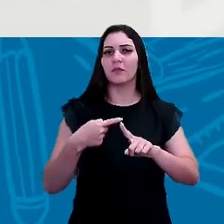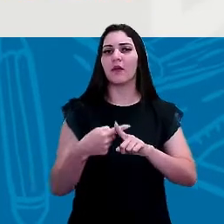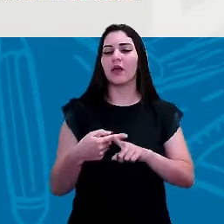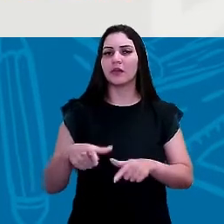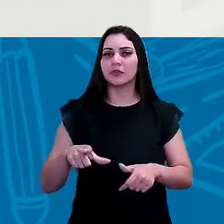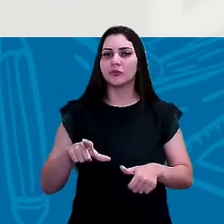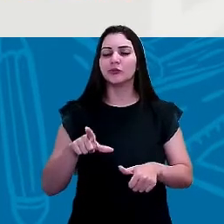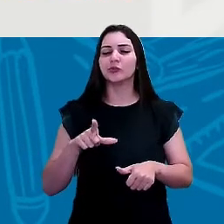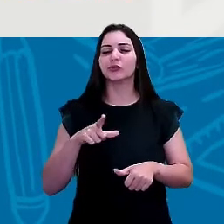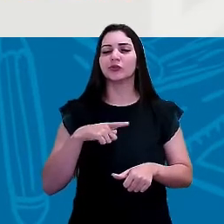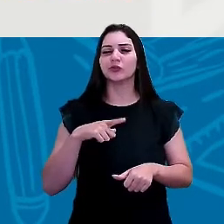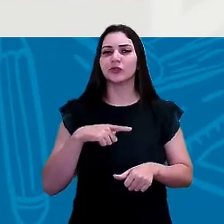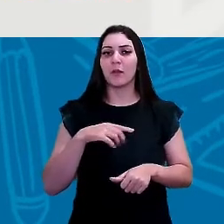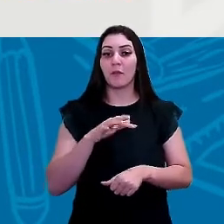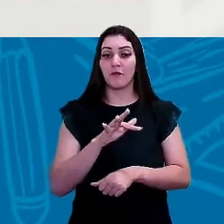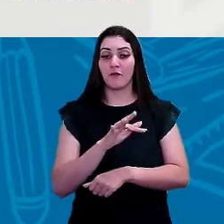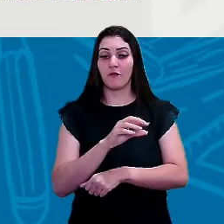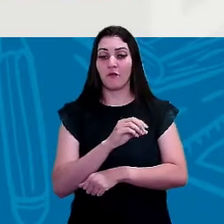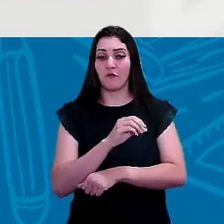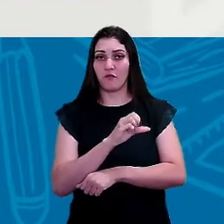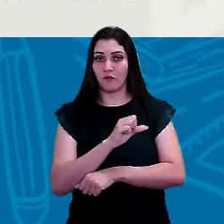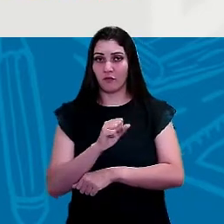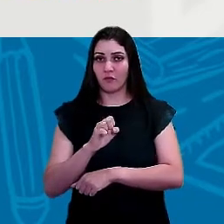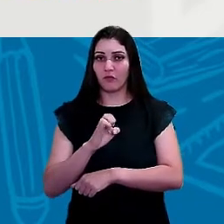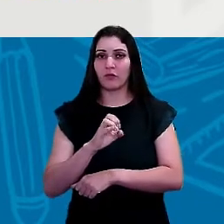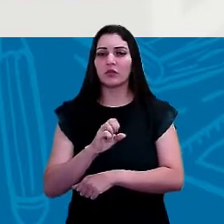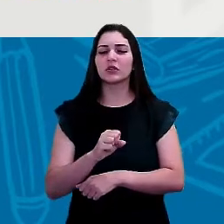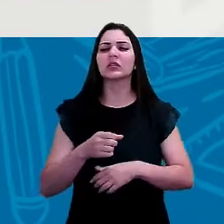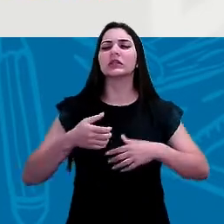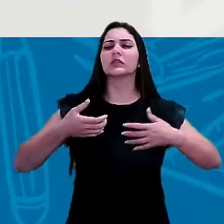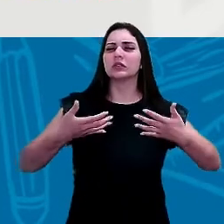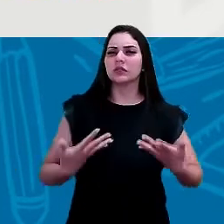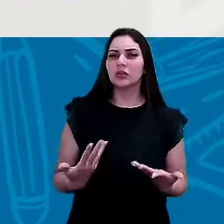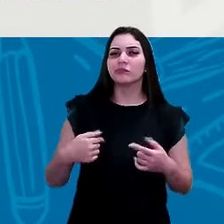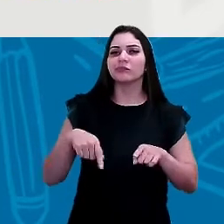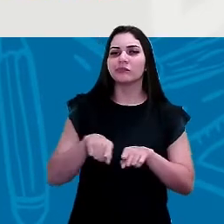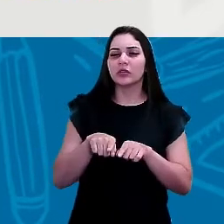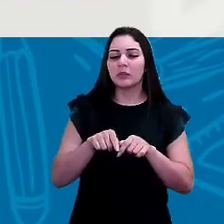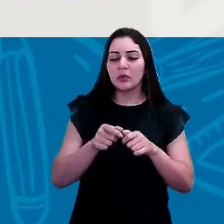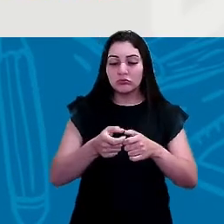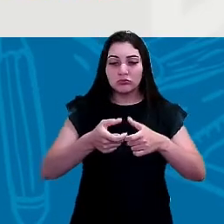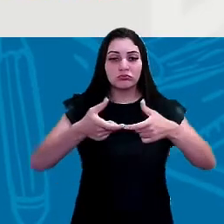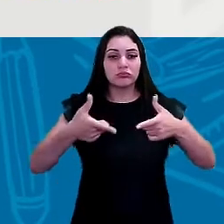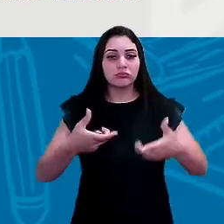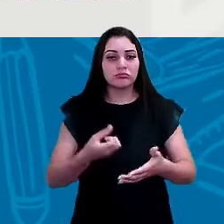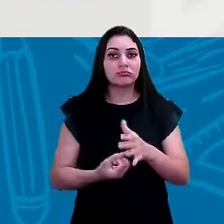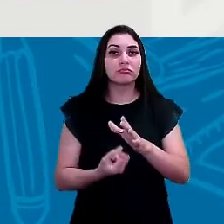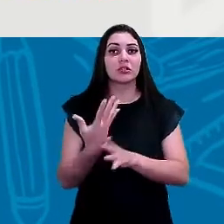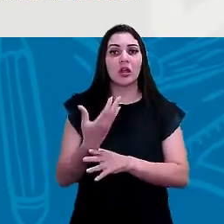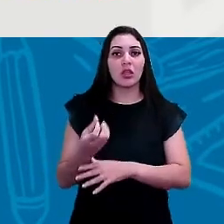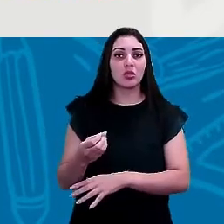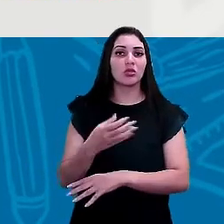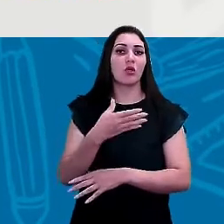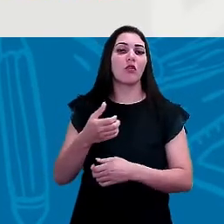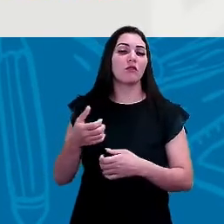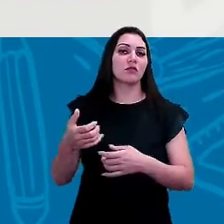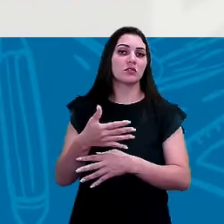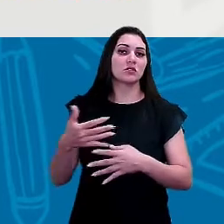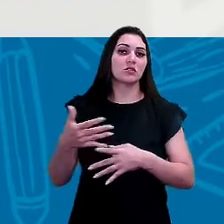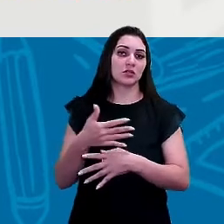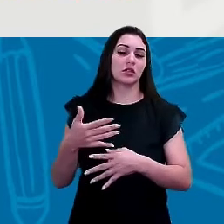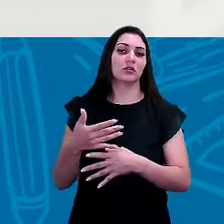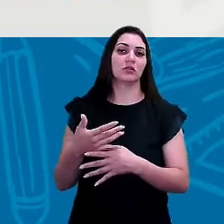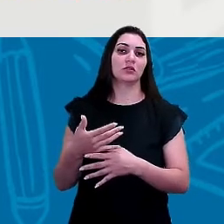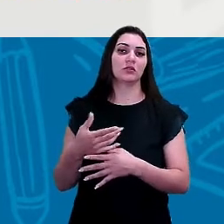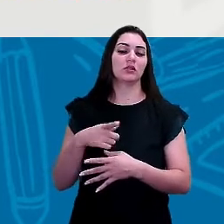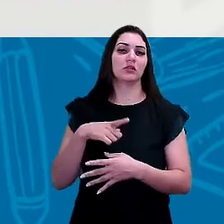combustíveis fósseis, né? Então, também de se expandir, criar novas cidades. Isso gera também